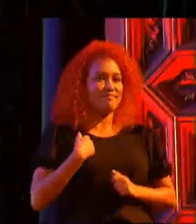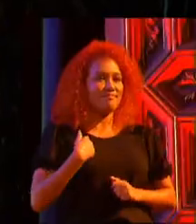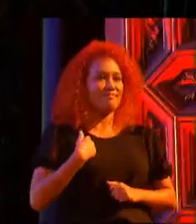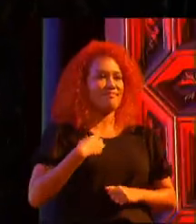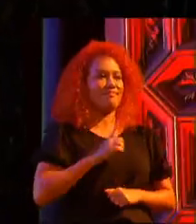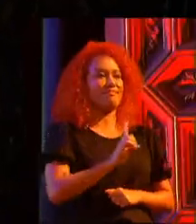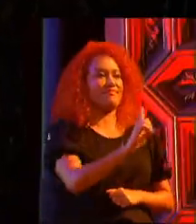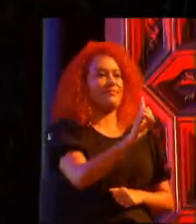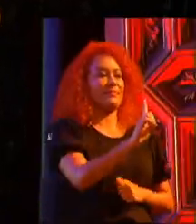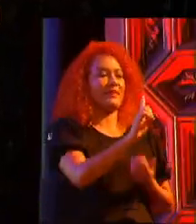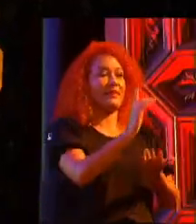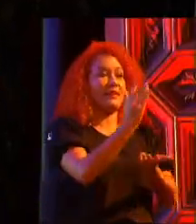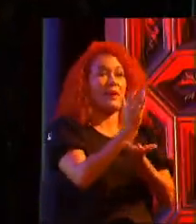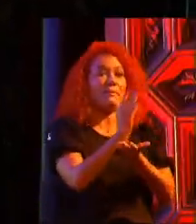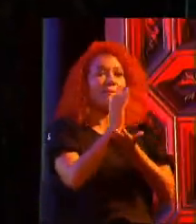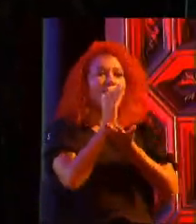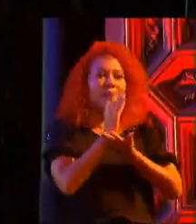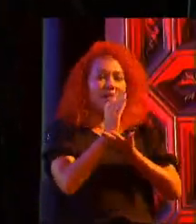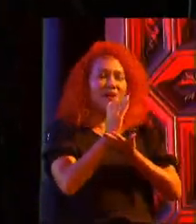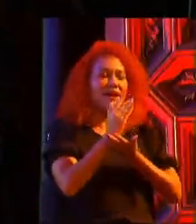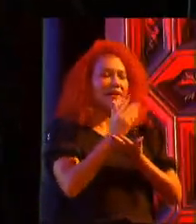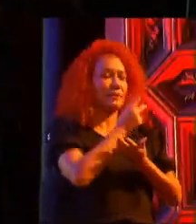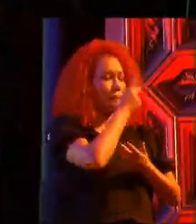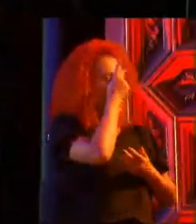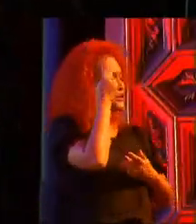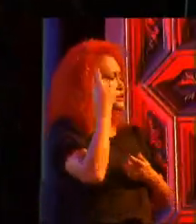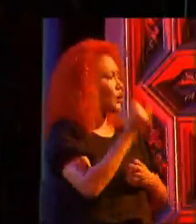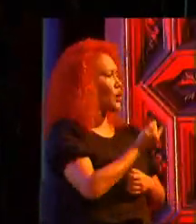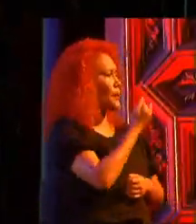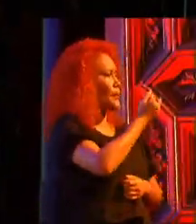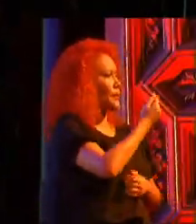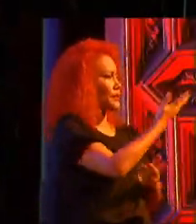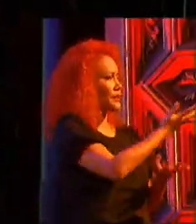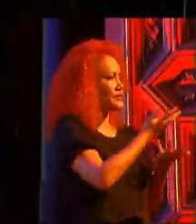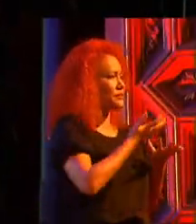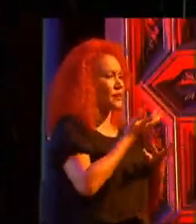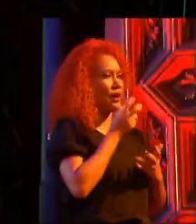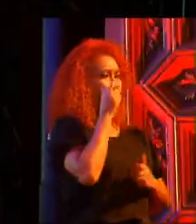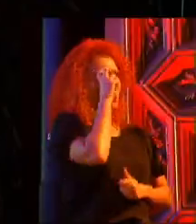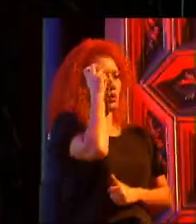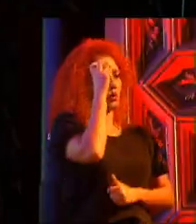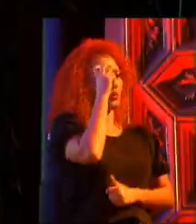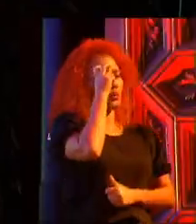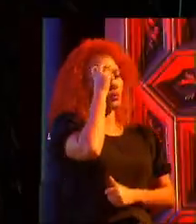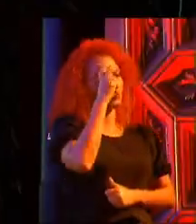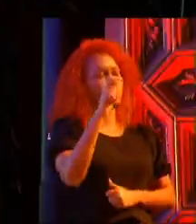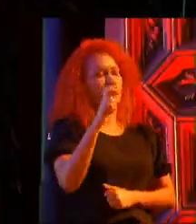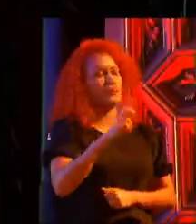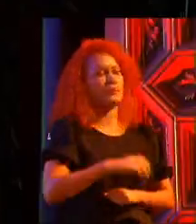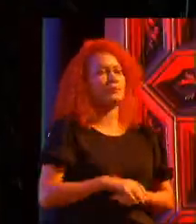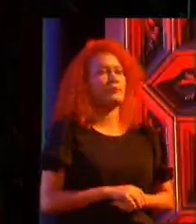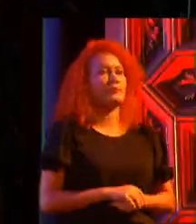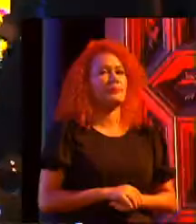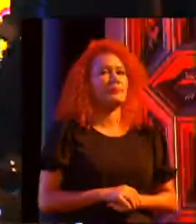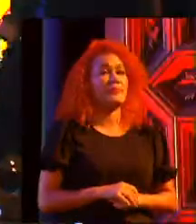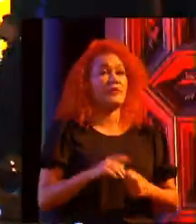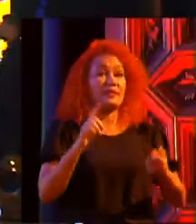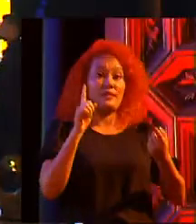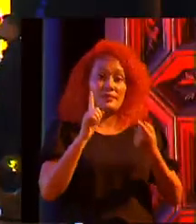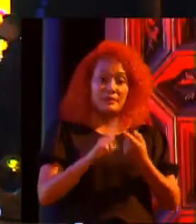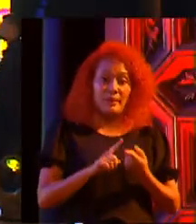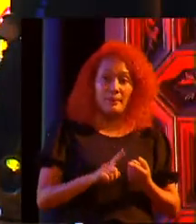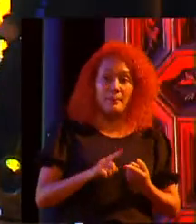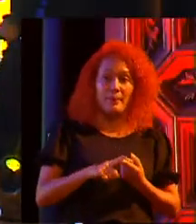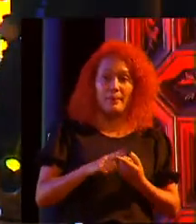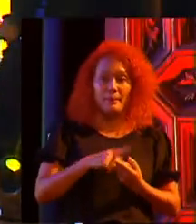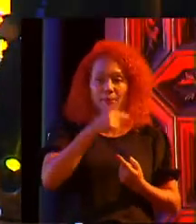esse prêmio da mão de pessoas tão importantes na nossa cultura e também com grandes representantes